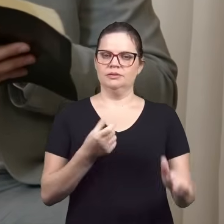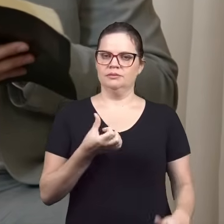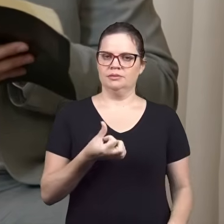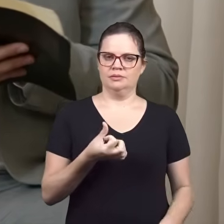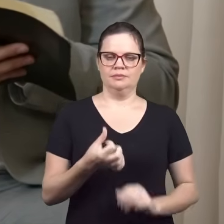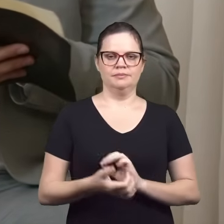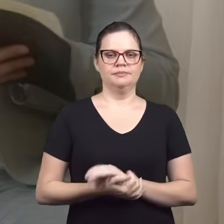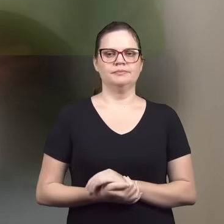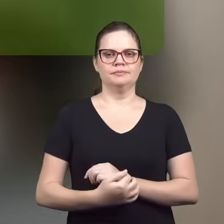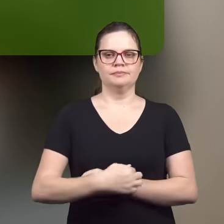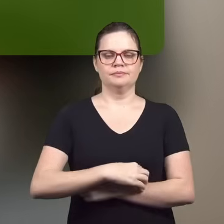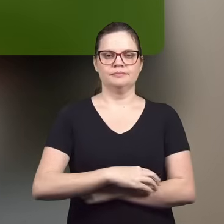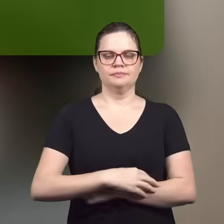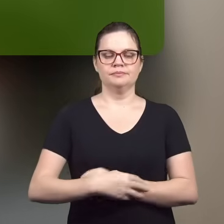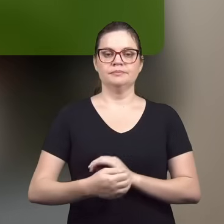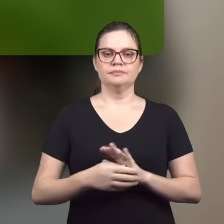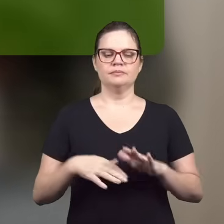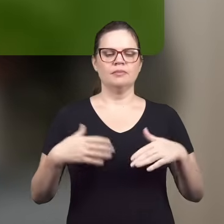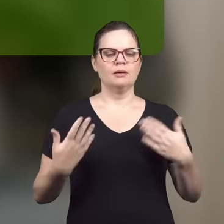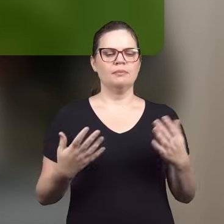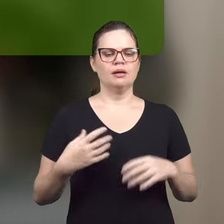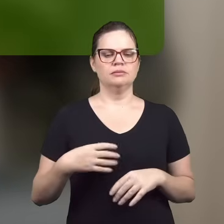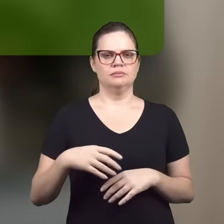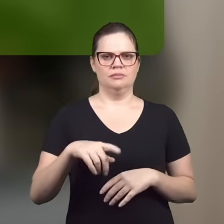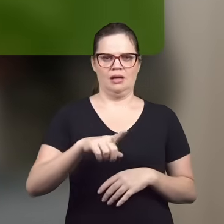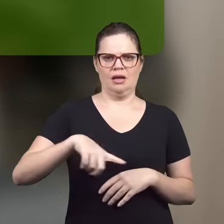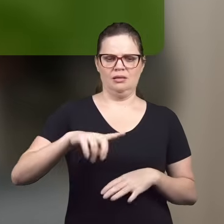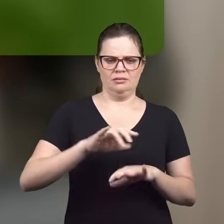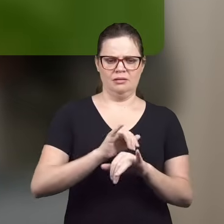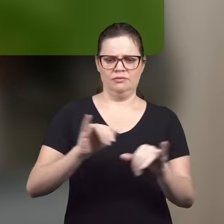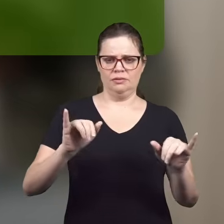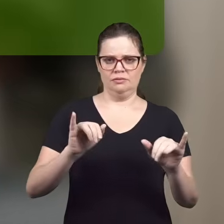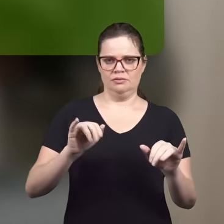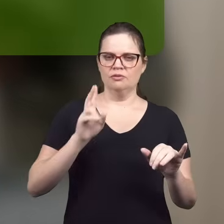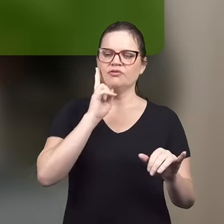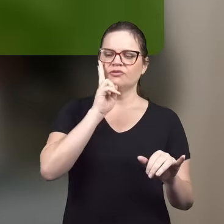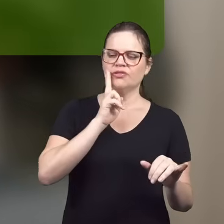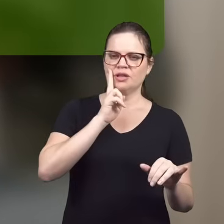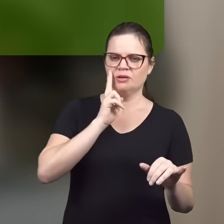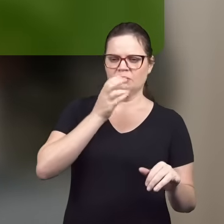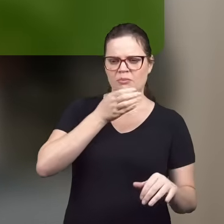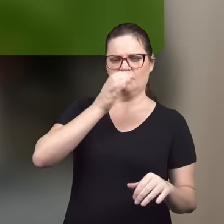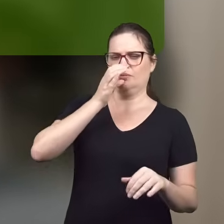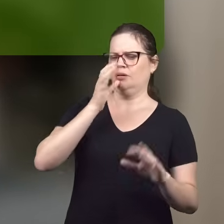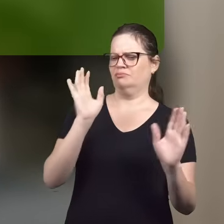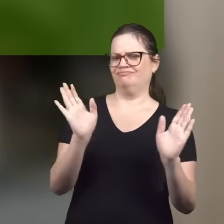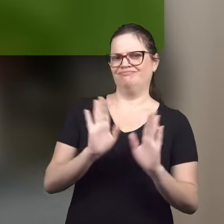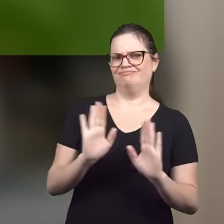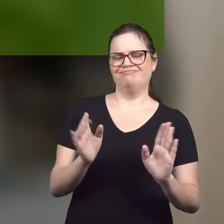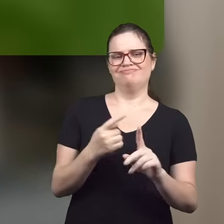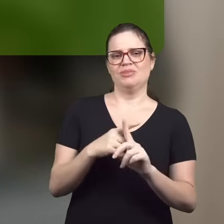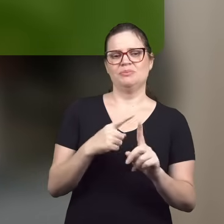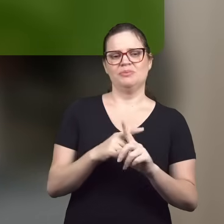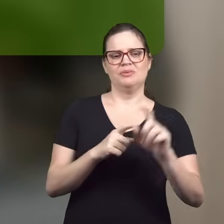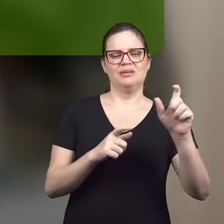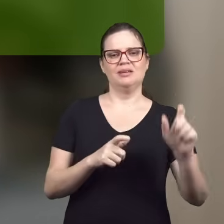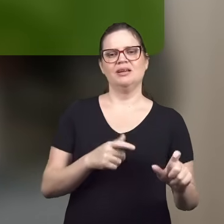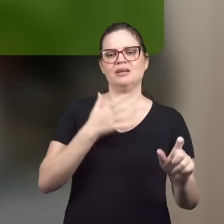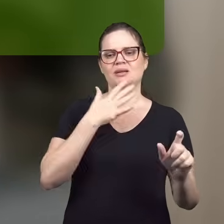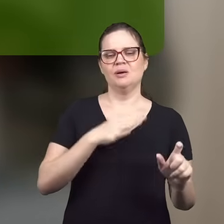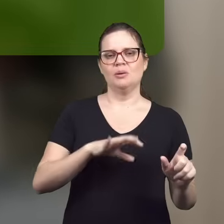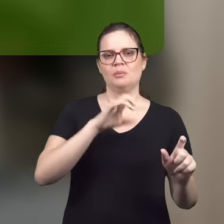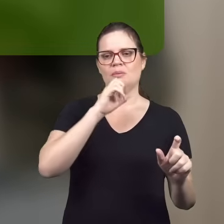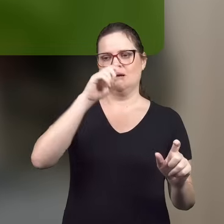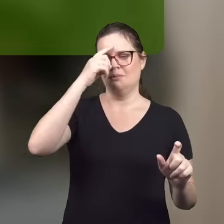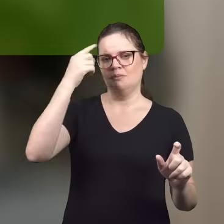6. Mas eles disseram, não beberemos vinho, porque Jonadab, filho de Recabe, nosso pai, nos